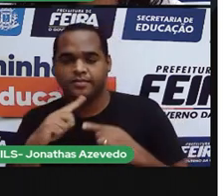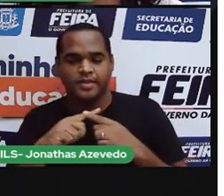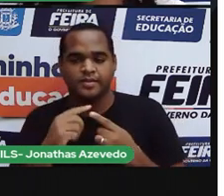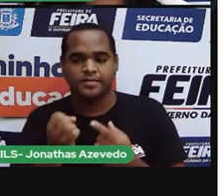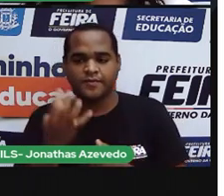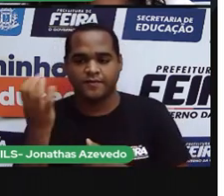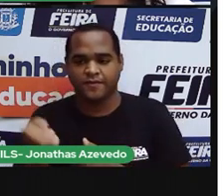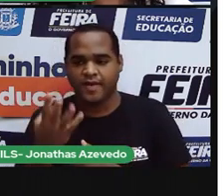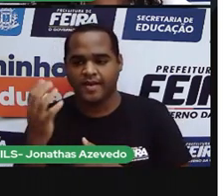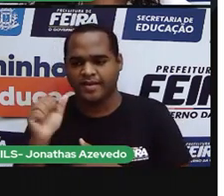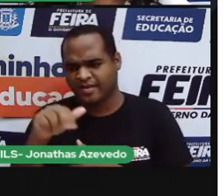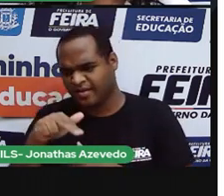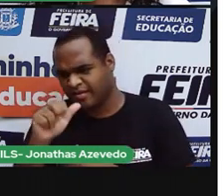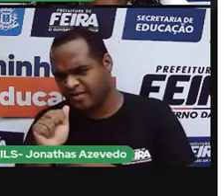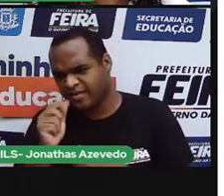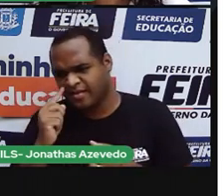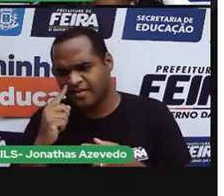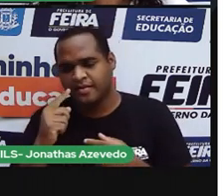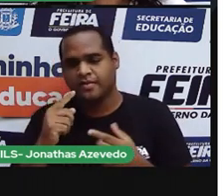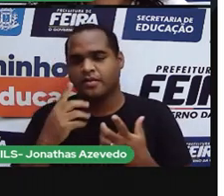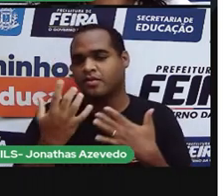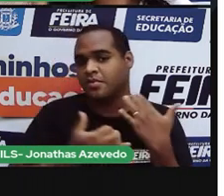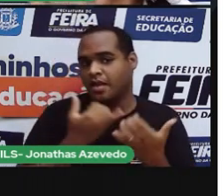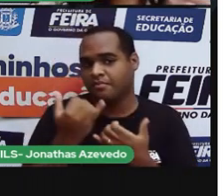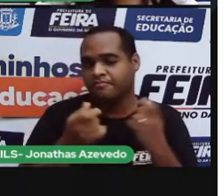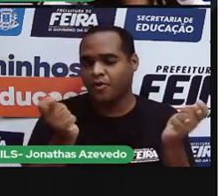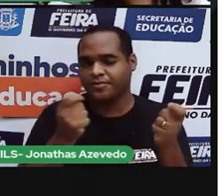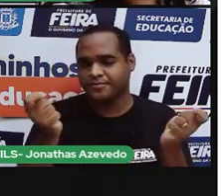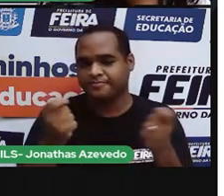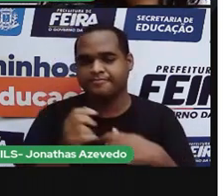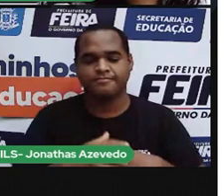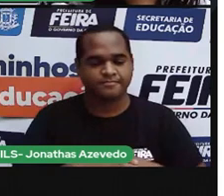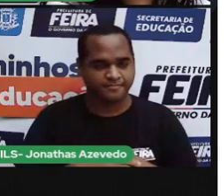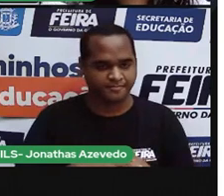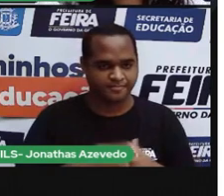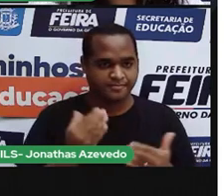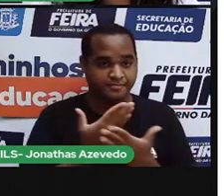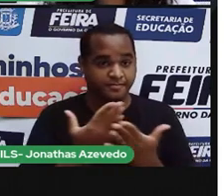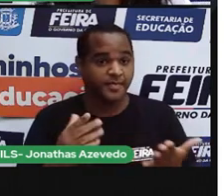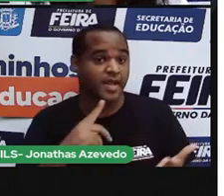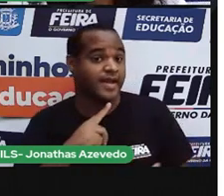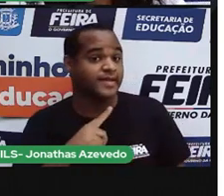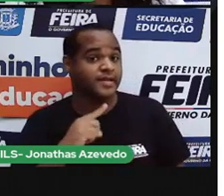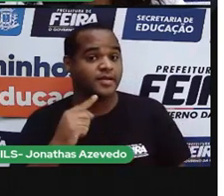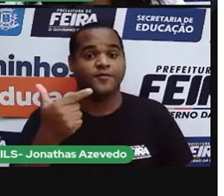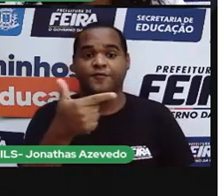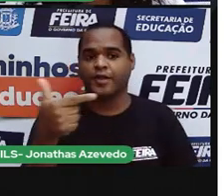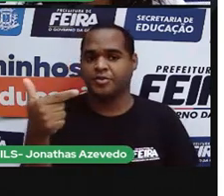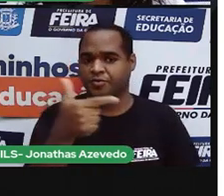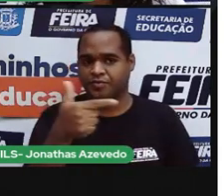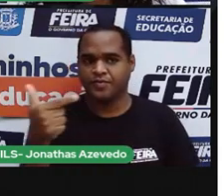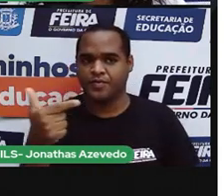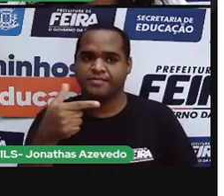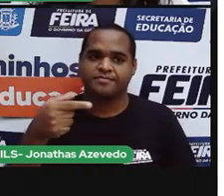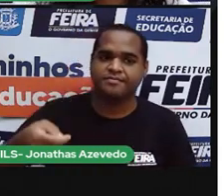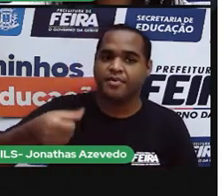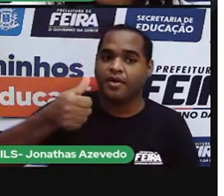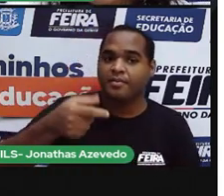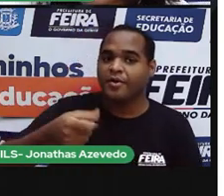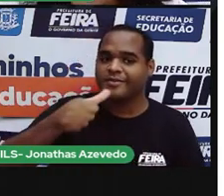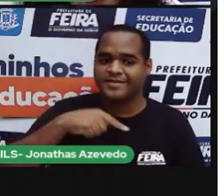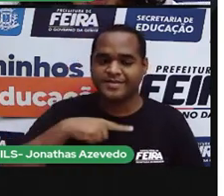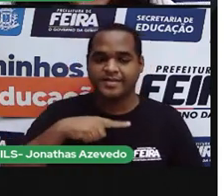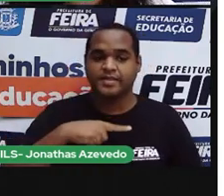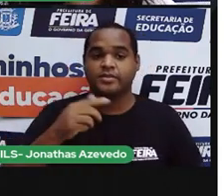gude para Fred poder brincar com eles. Eles tinham 22 bolinhas de gude